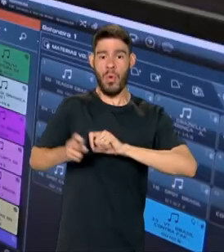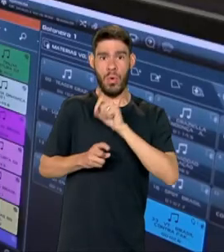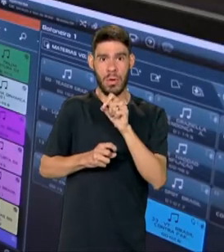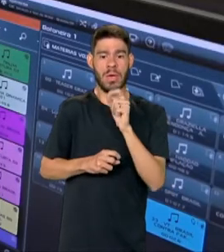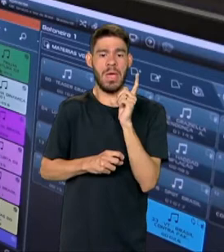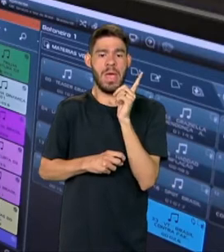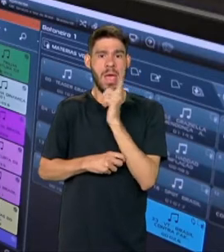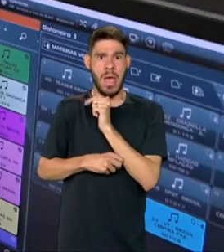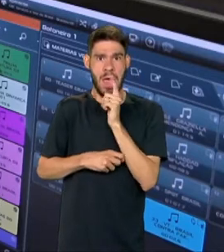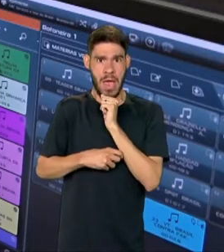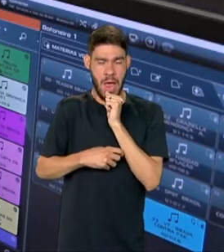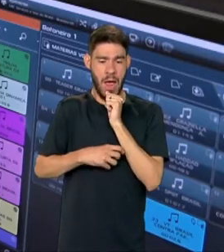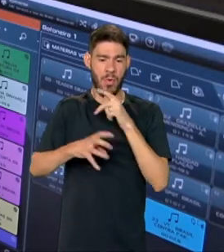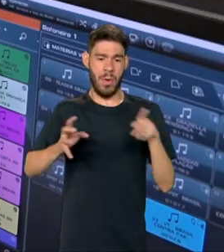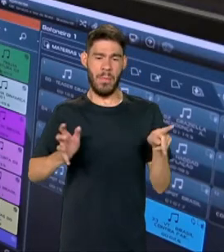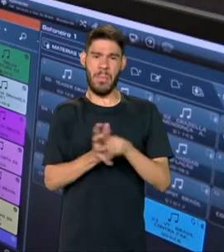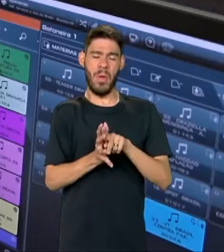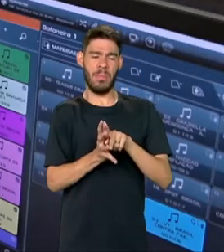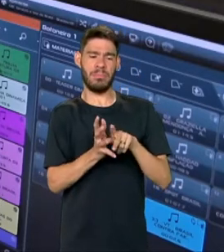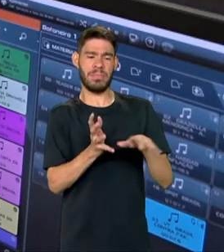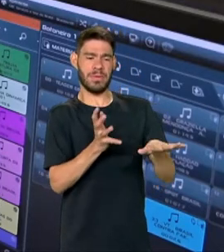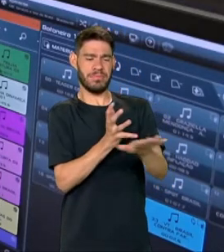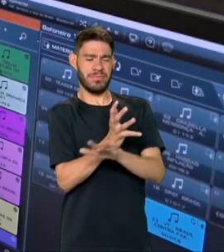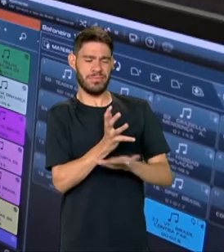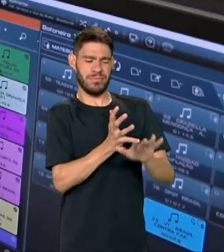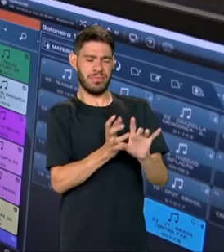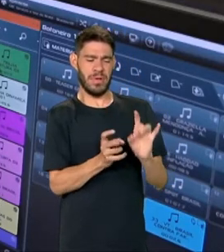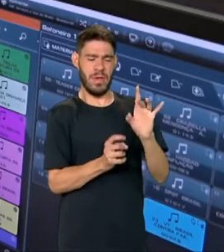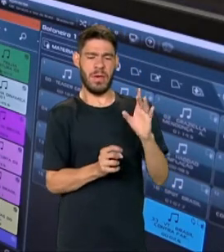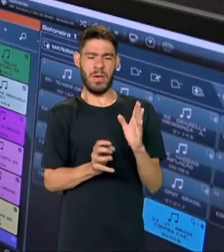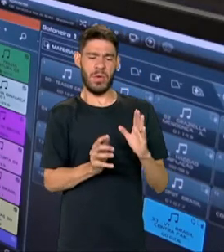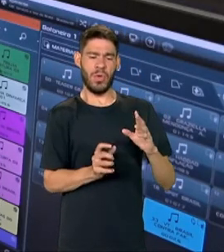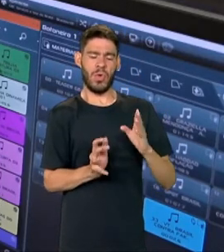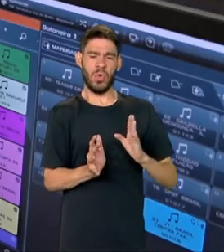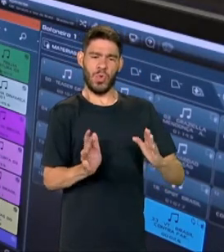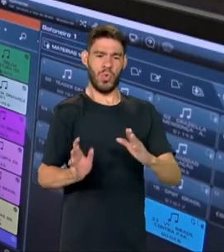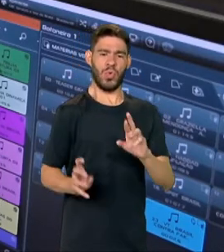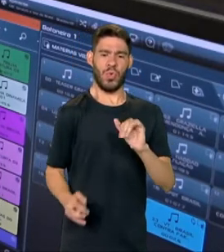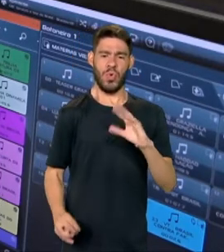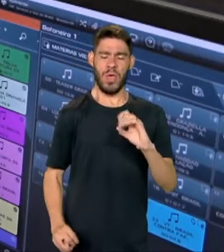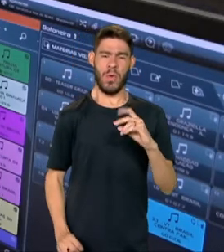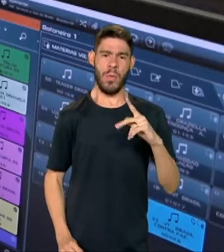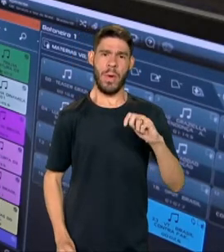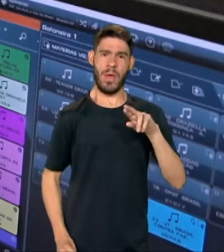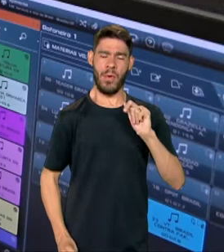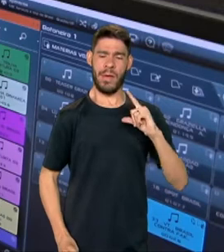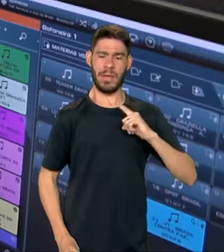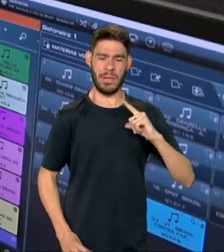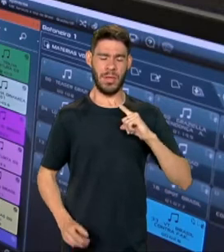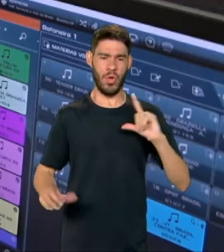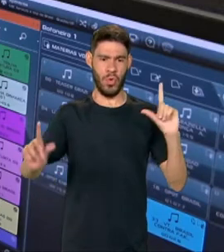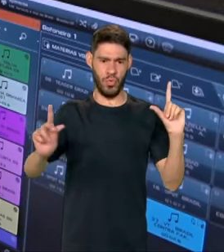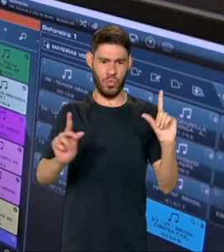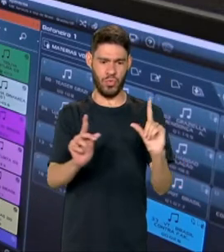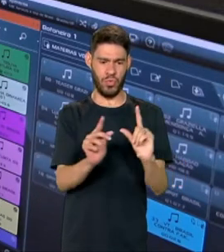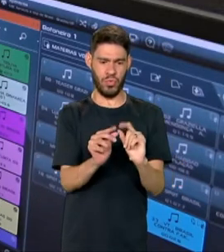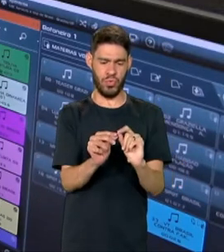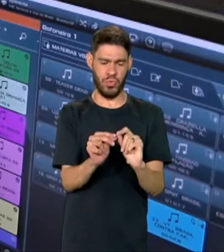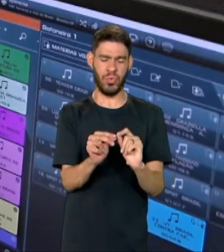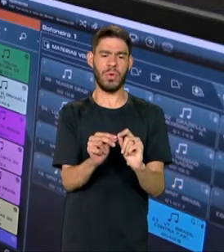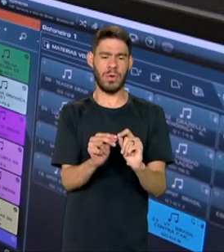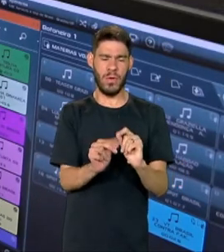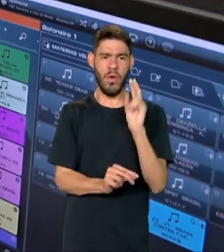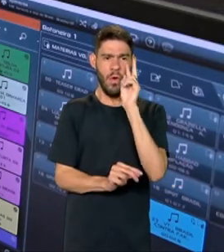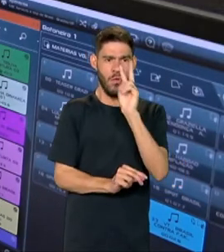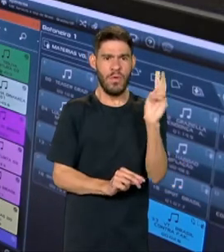as águas do Pantanal, né, especialmente da bacia do Rio Paraguai, vêm diminuindo. Nós temos